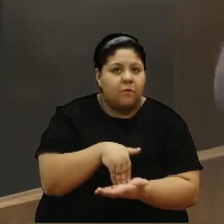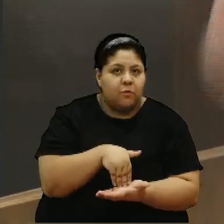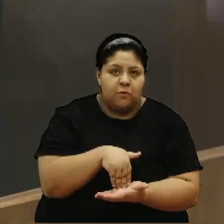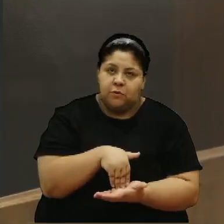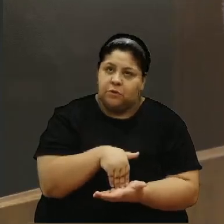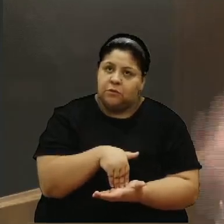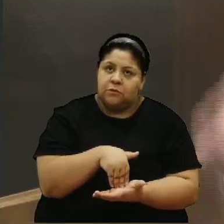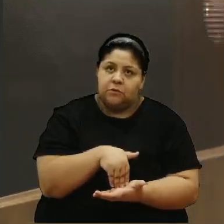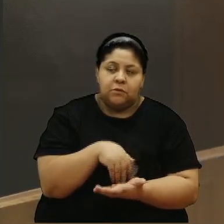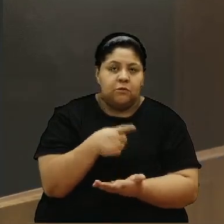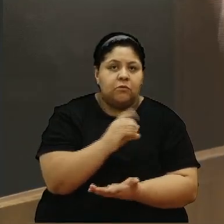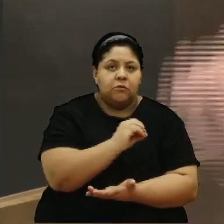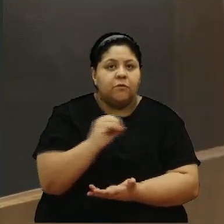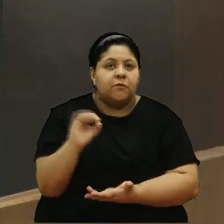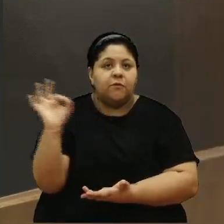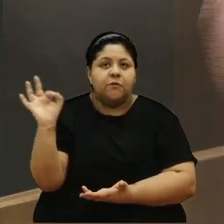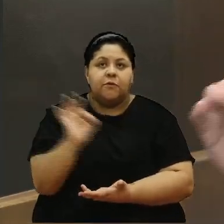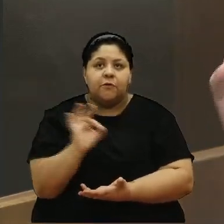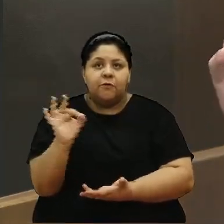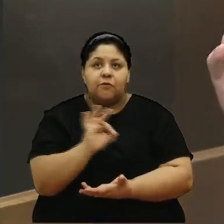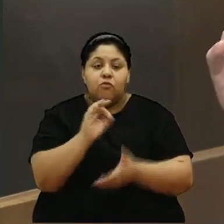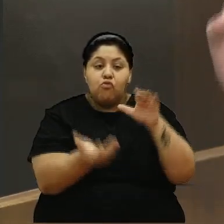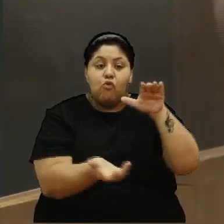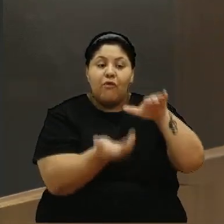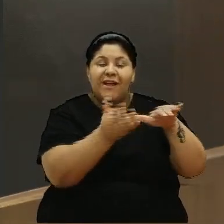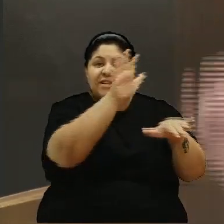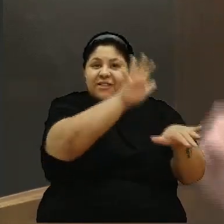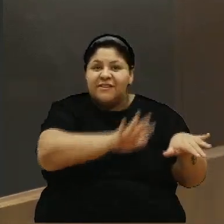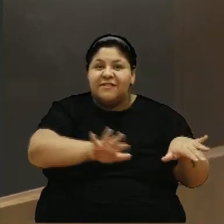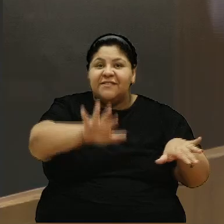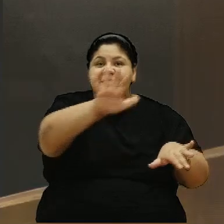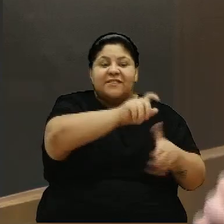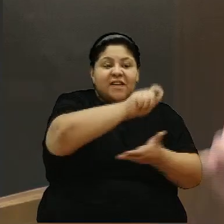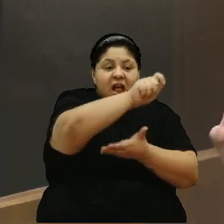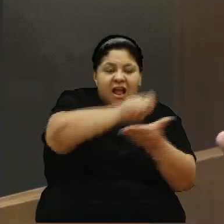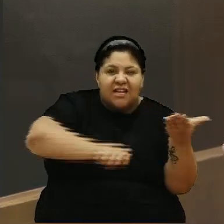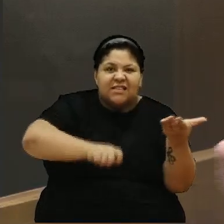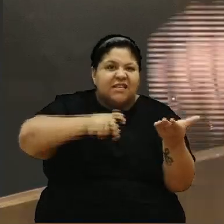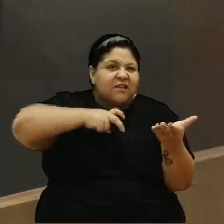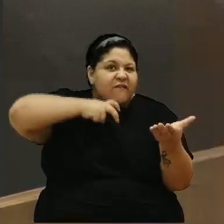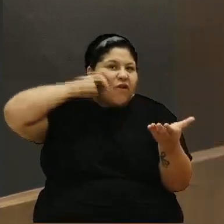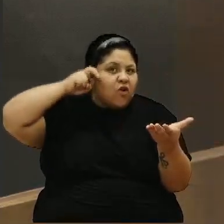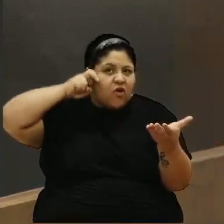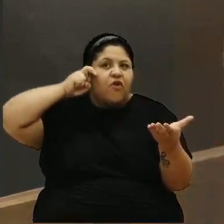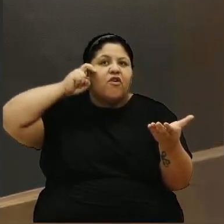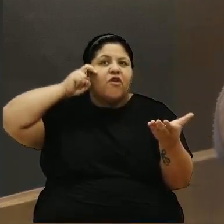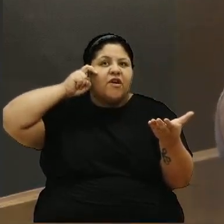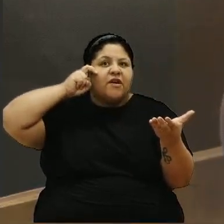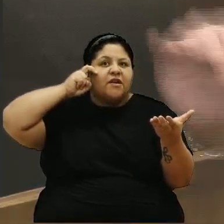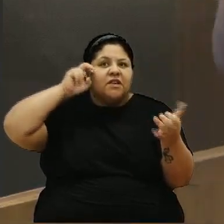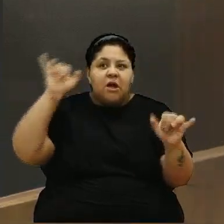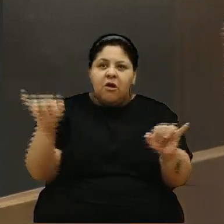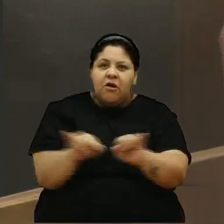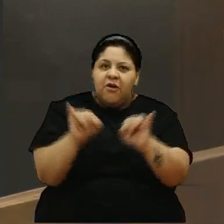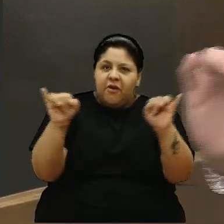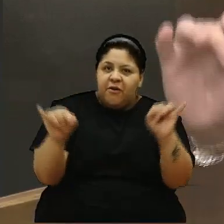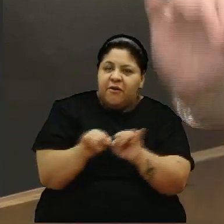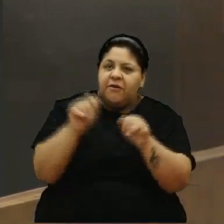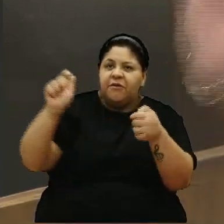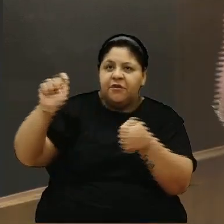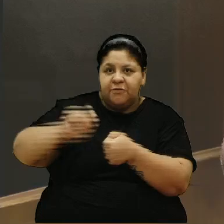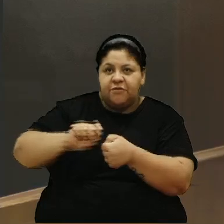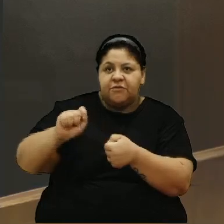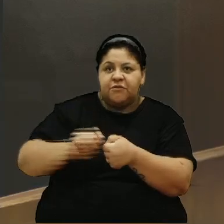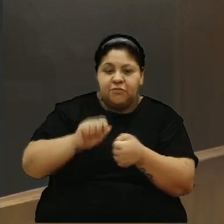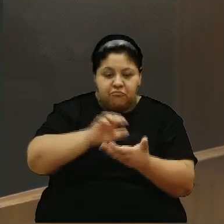era 100% do Congresso Nacional assinar essa vergonha e essa barbárie que fizeram